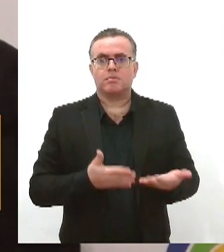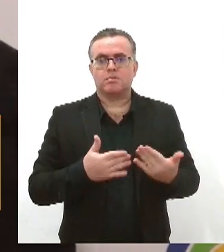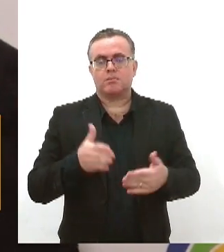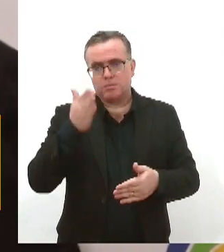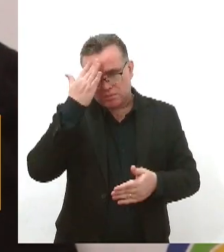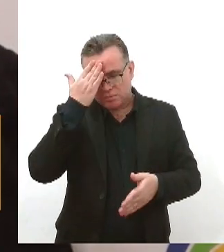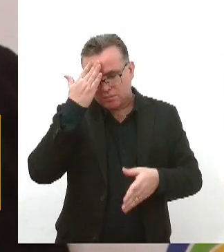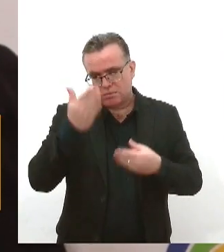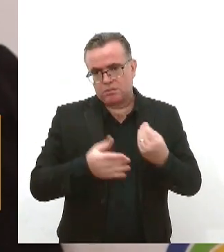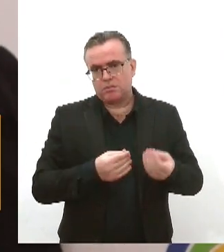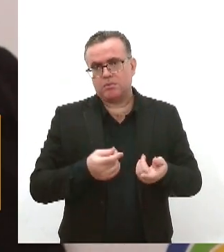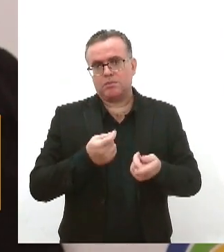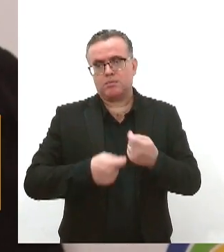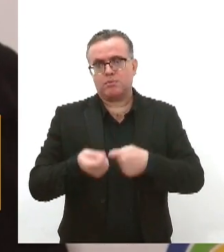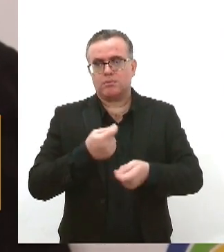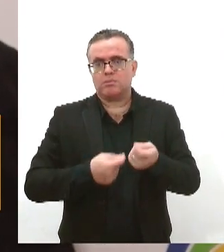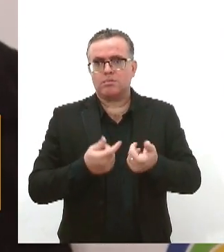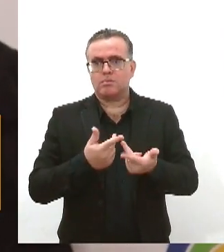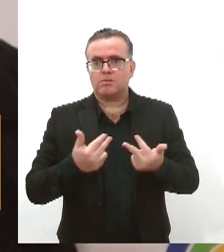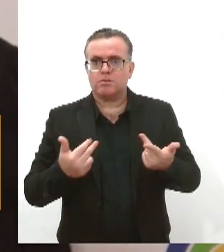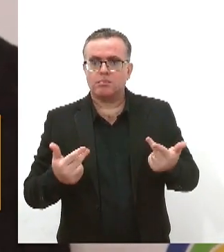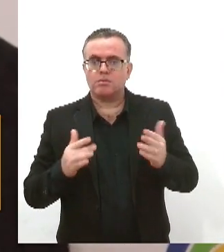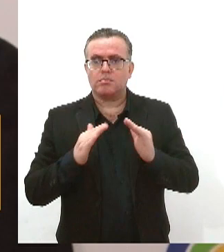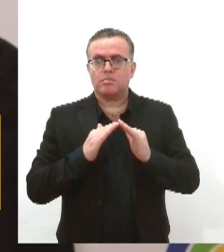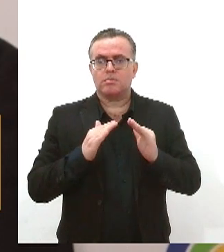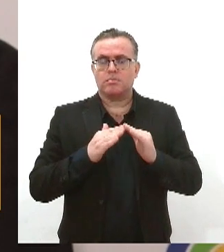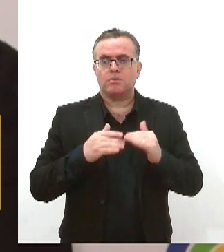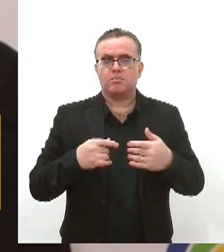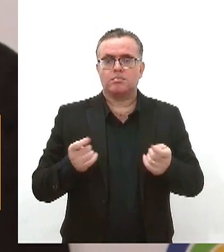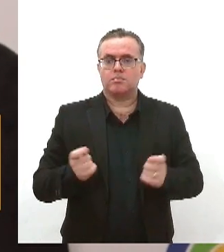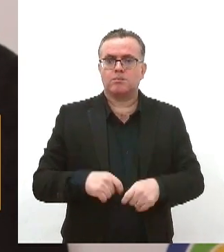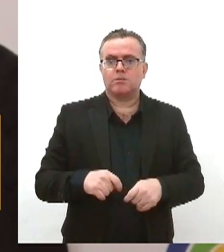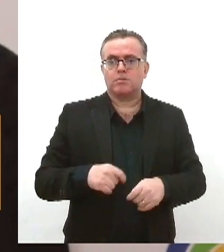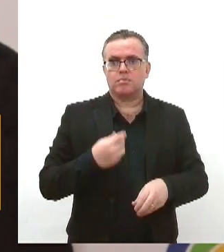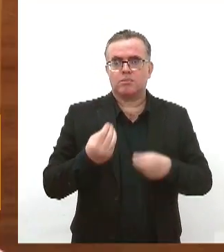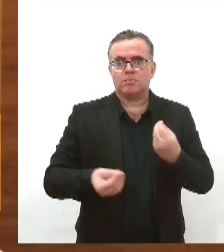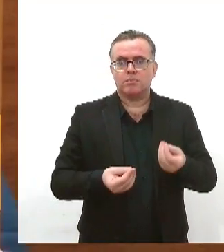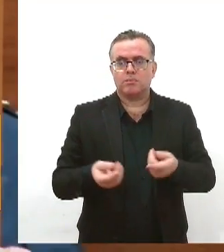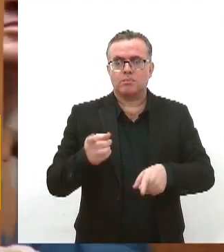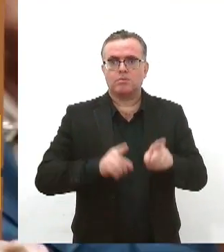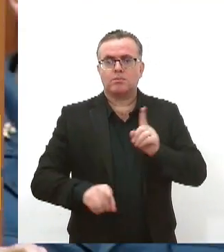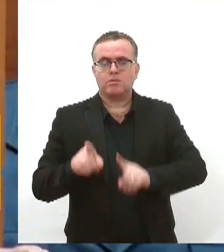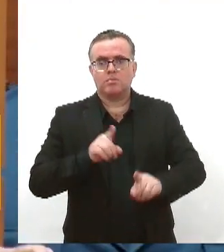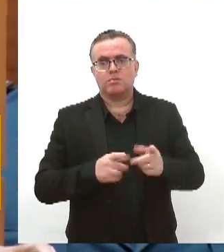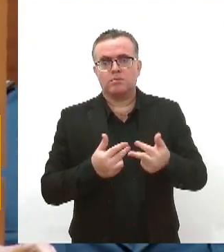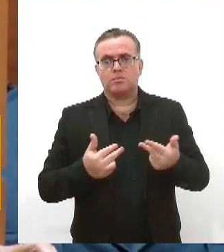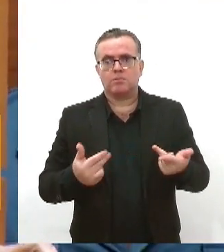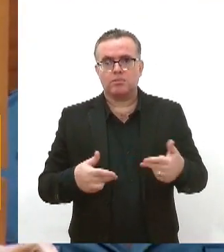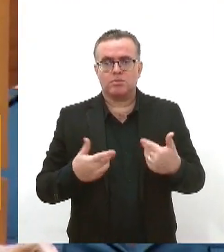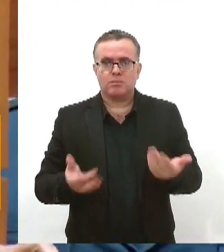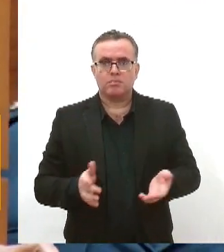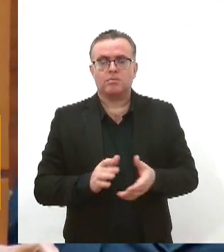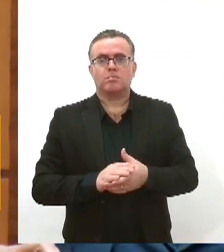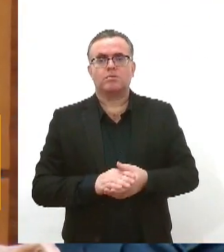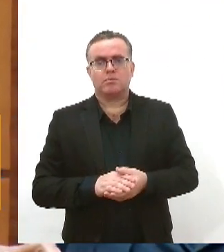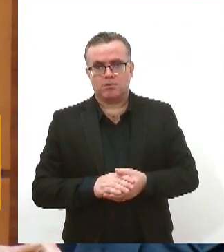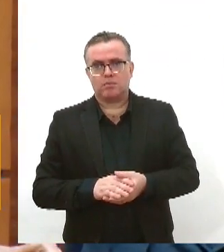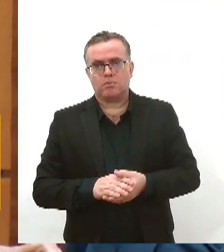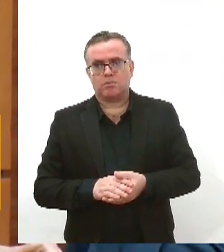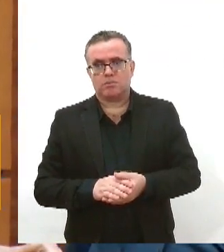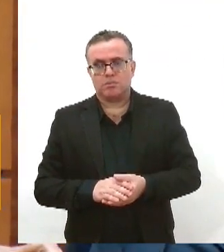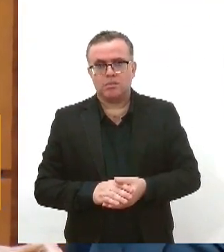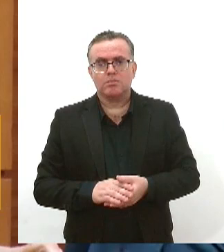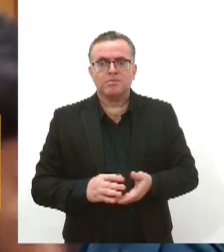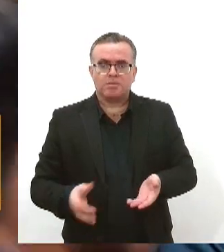finanças domésticas, entender melhor como lidar com recurso financeiro. O deputado Luizão Donat Trump informou